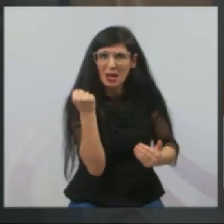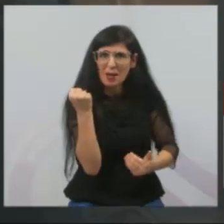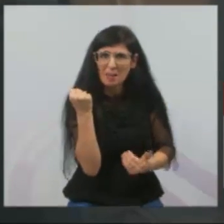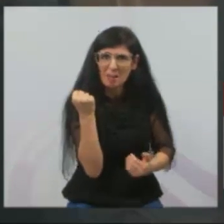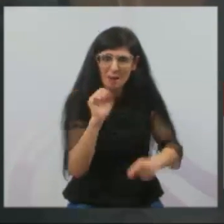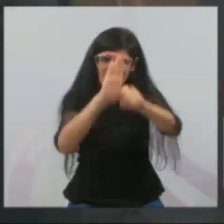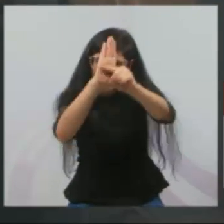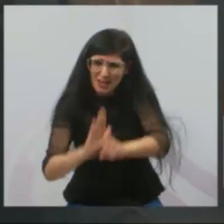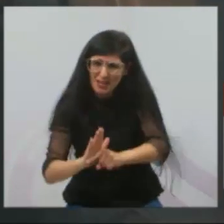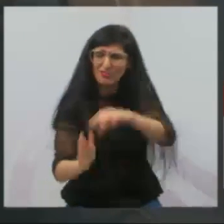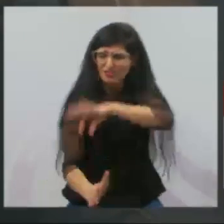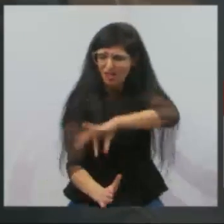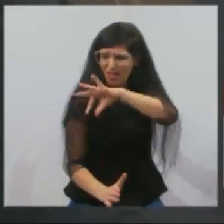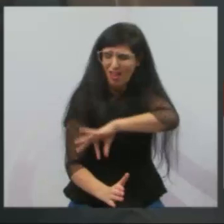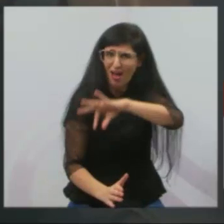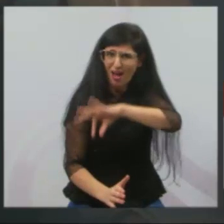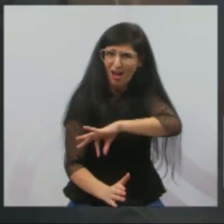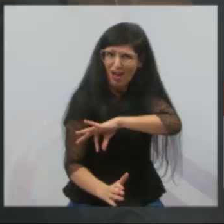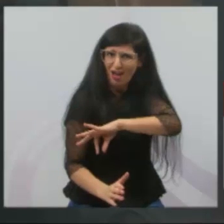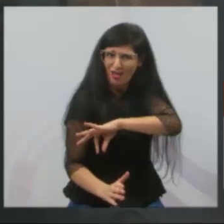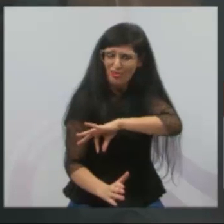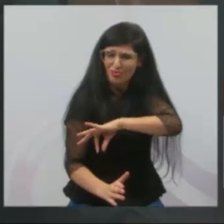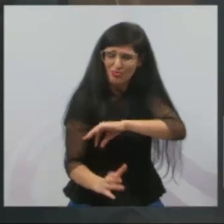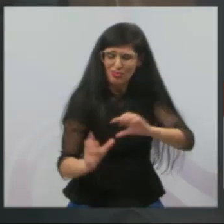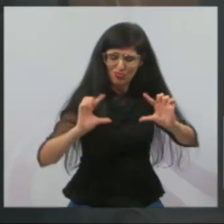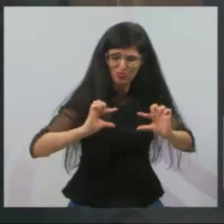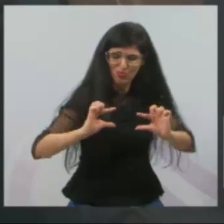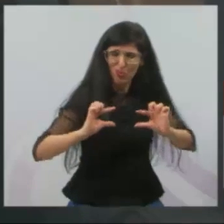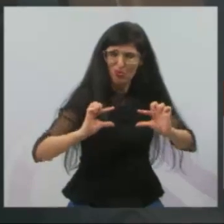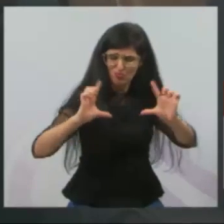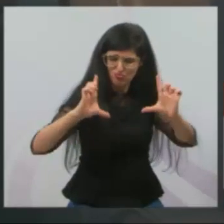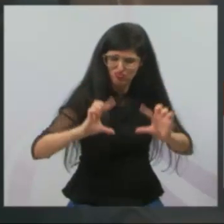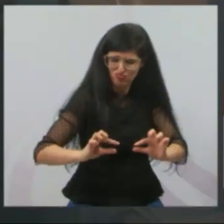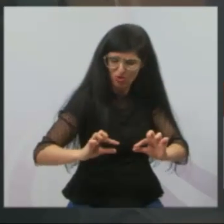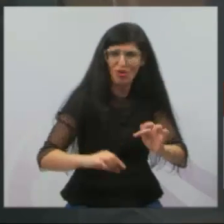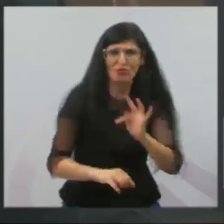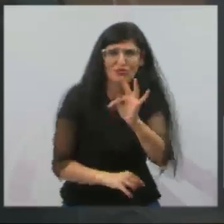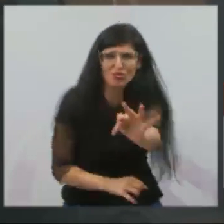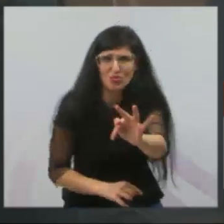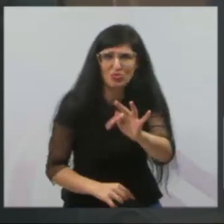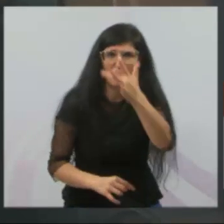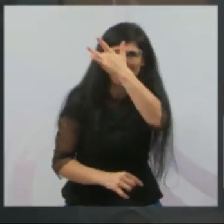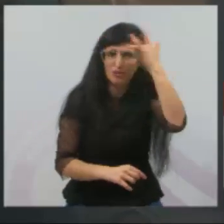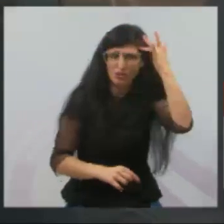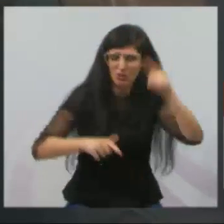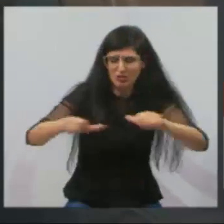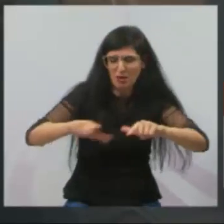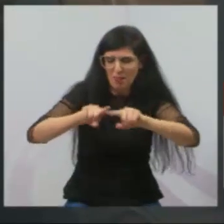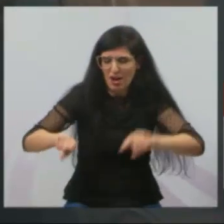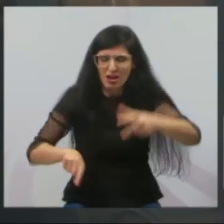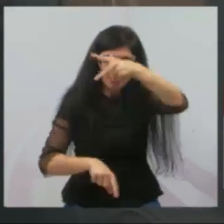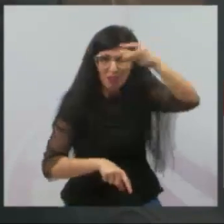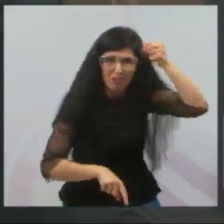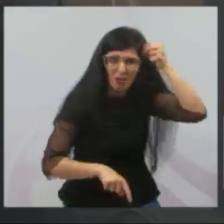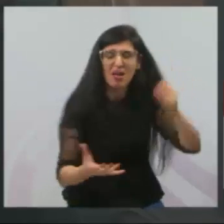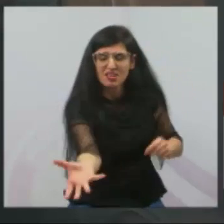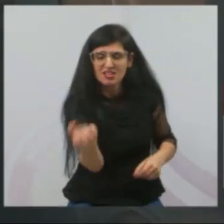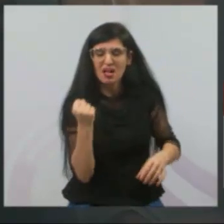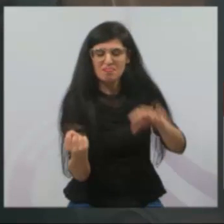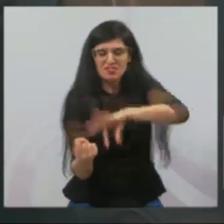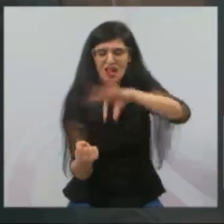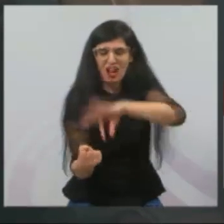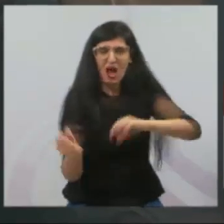é a questão. E aí eu vou dizer que o meu ato aqui será um ato também de a